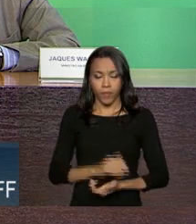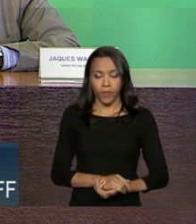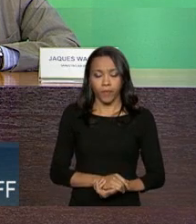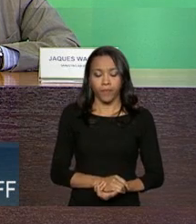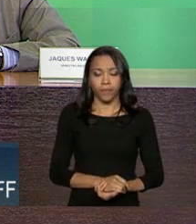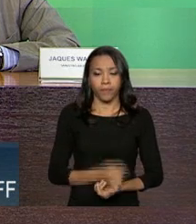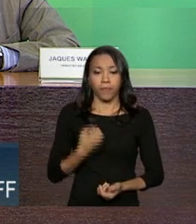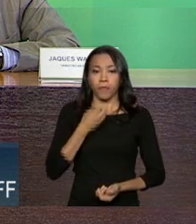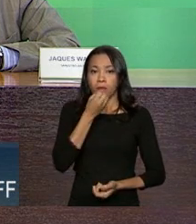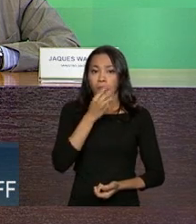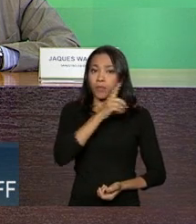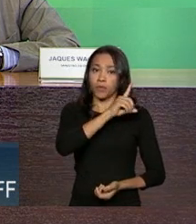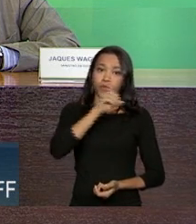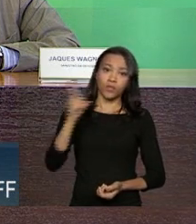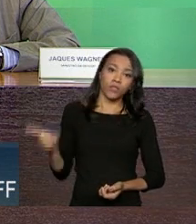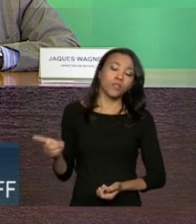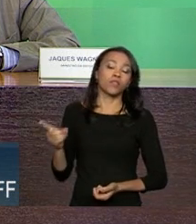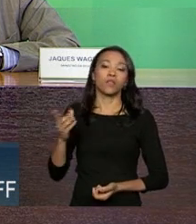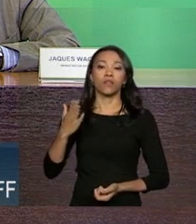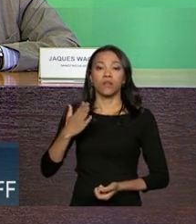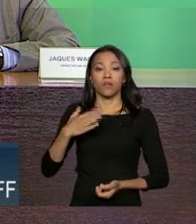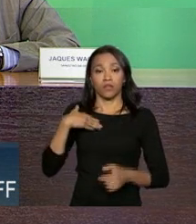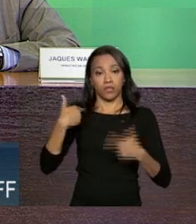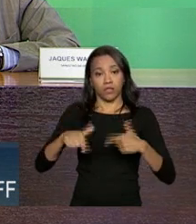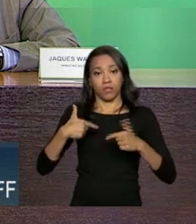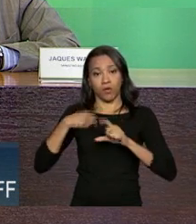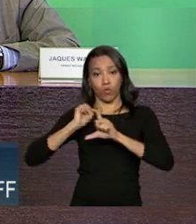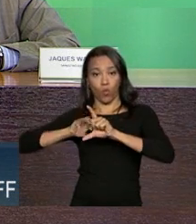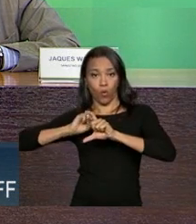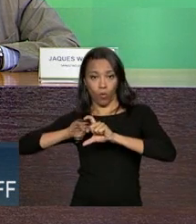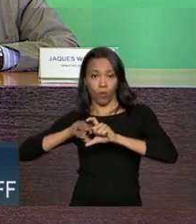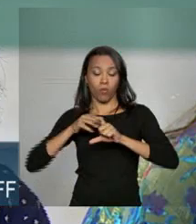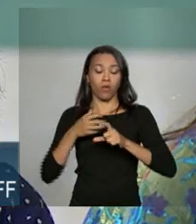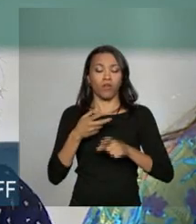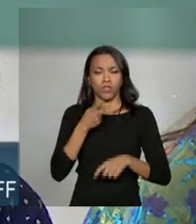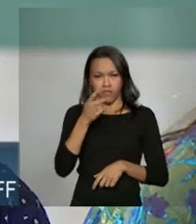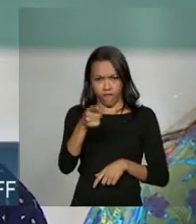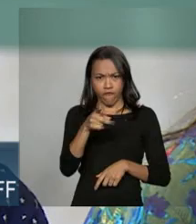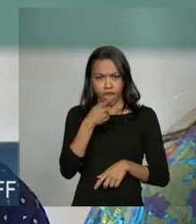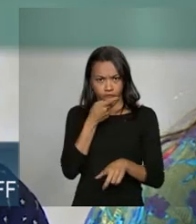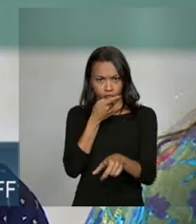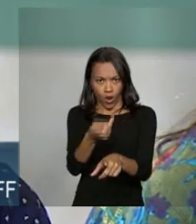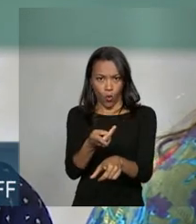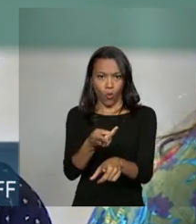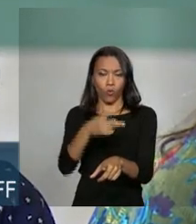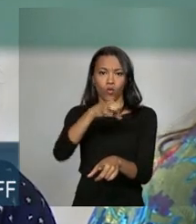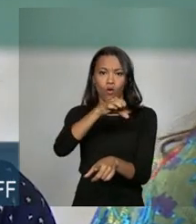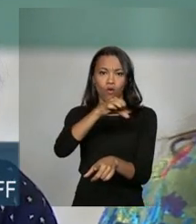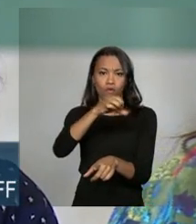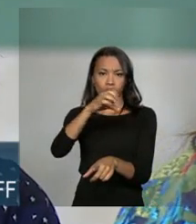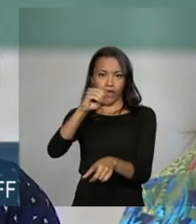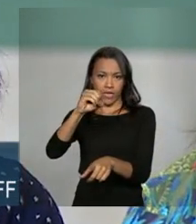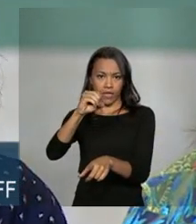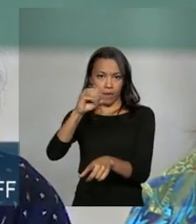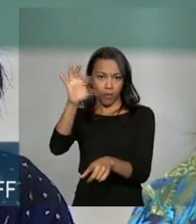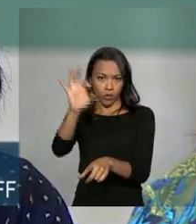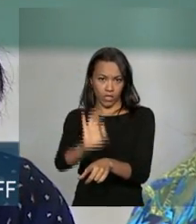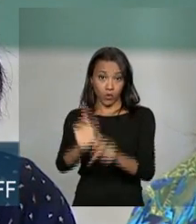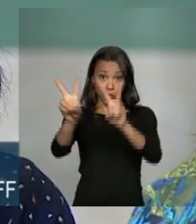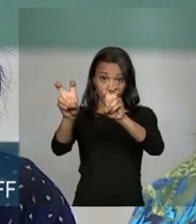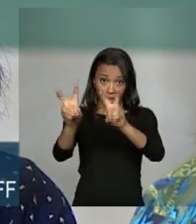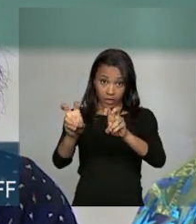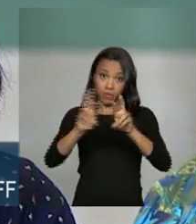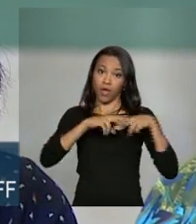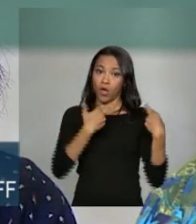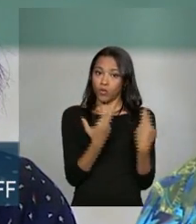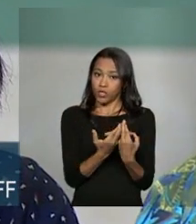Bom dia, Catarina Lencastro, do Jornal Globo. O senhor disse que 90% do tema da reunião foi